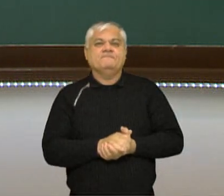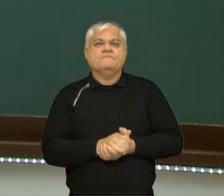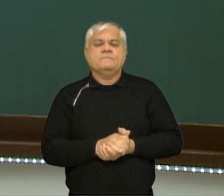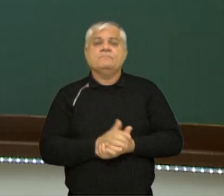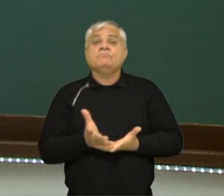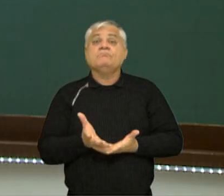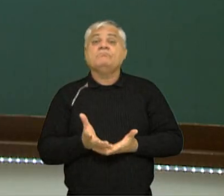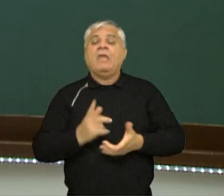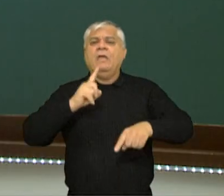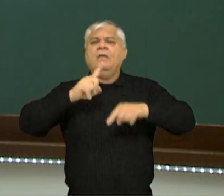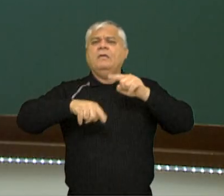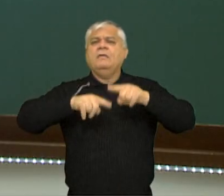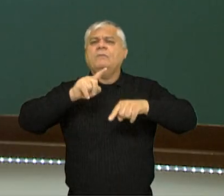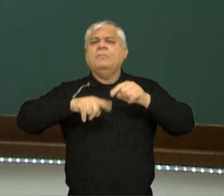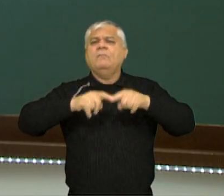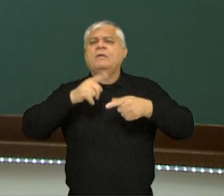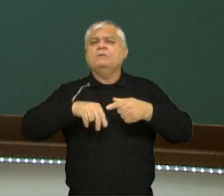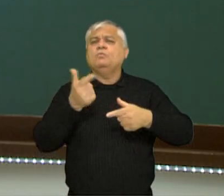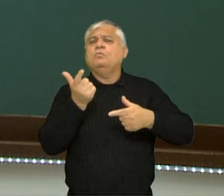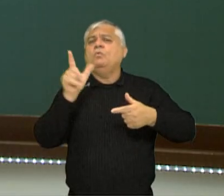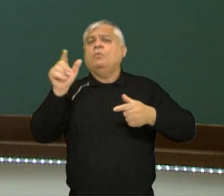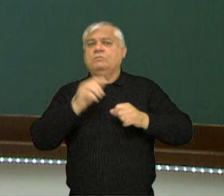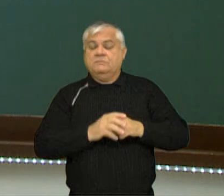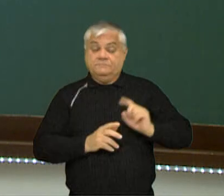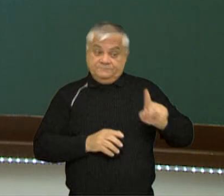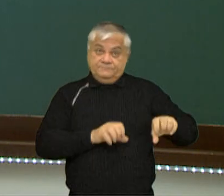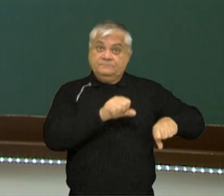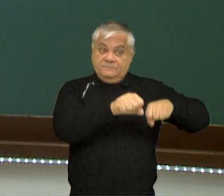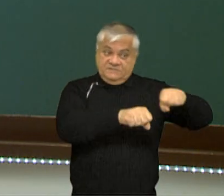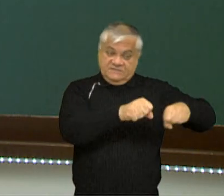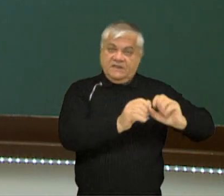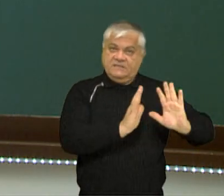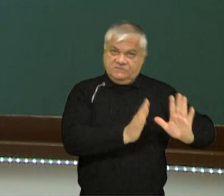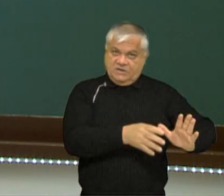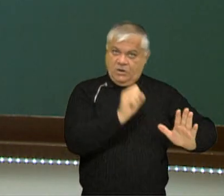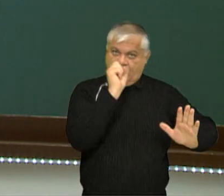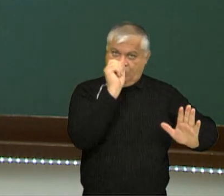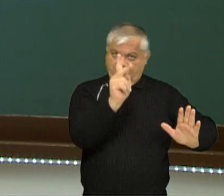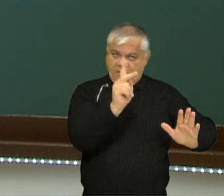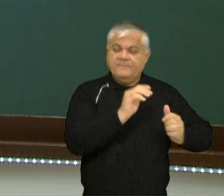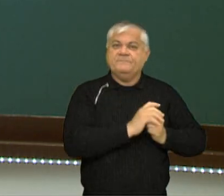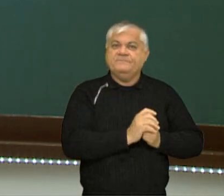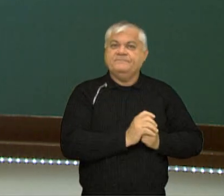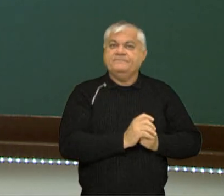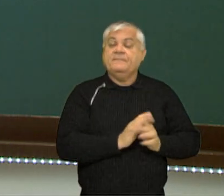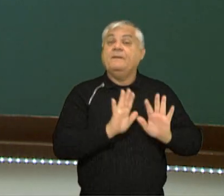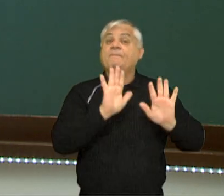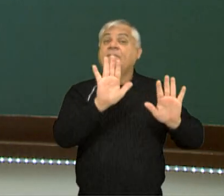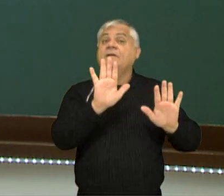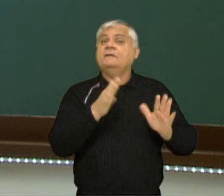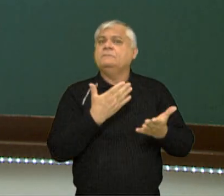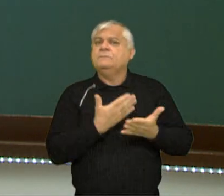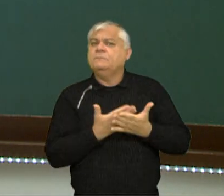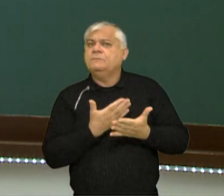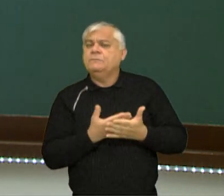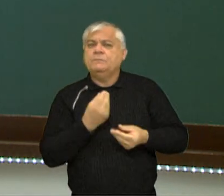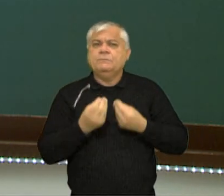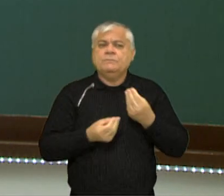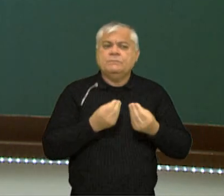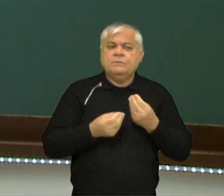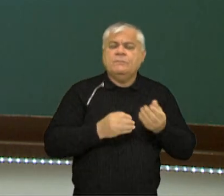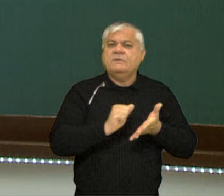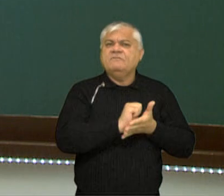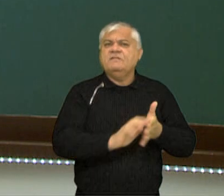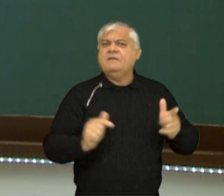Quais os outros equipamentos? Falamos da bicicleta, mas lembra que nós estamos comentando aqui, né? Estudando uma atividade